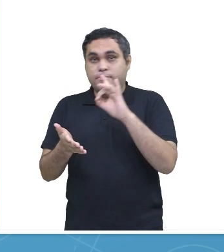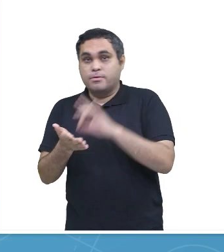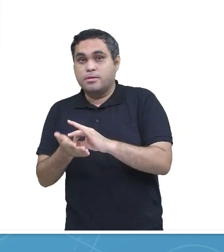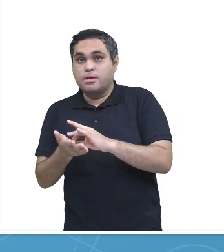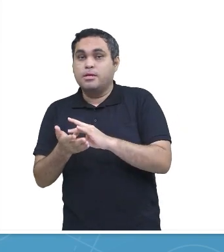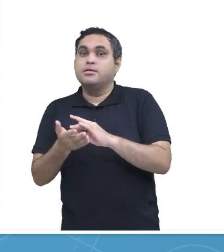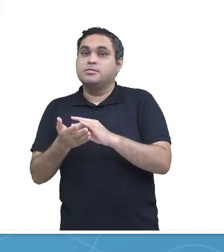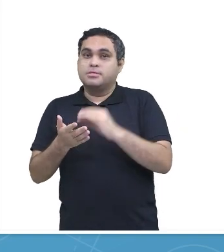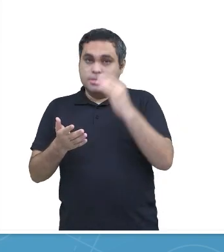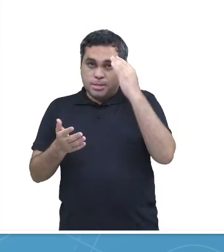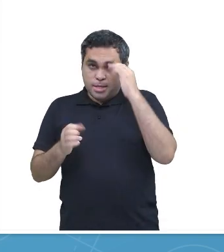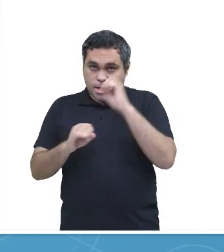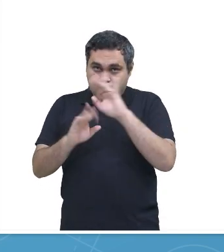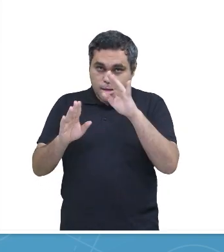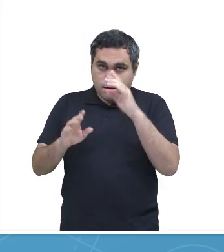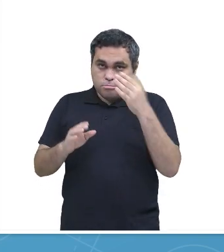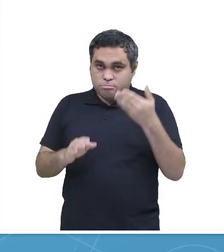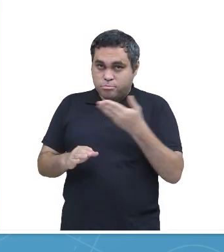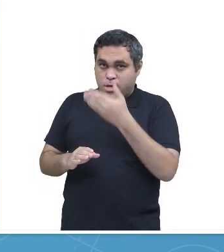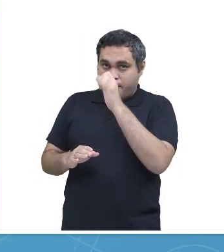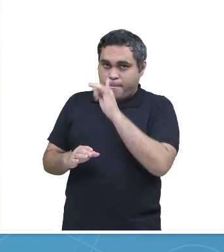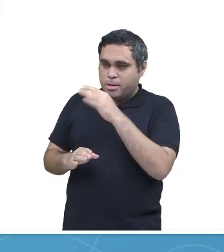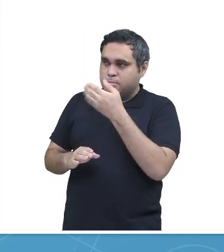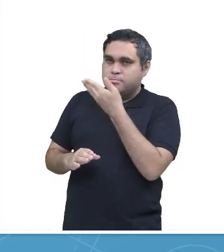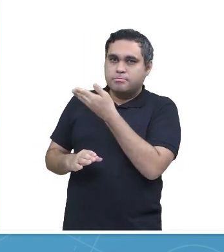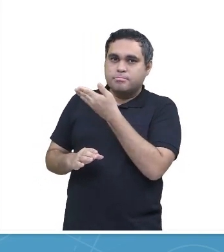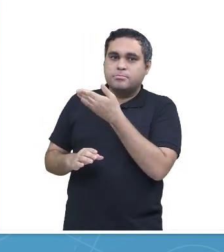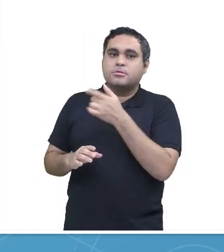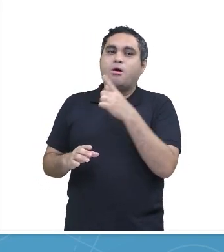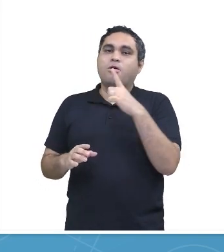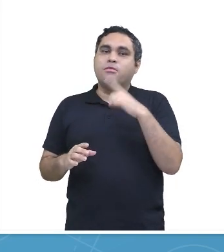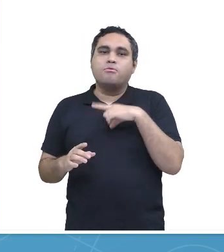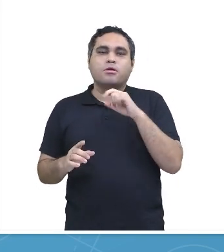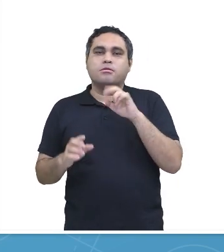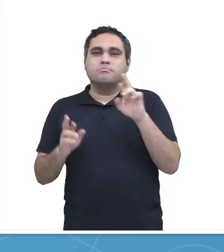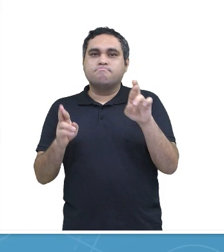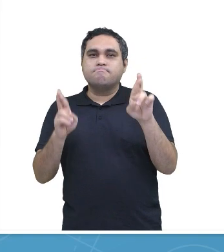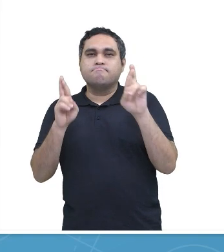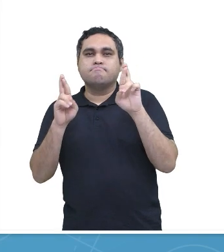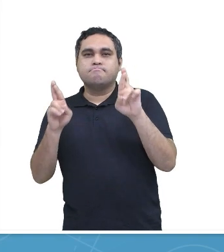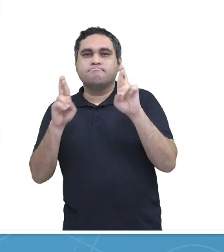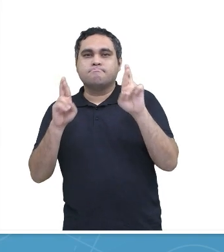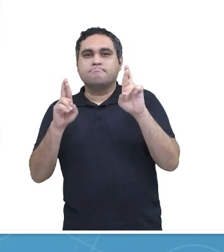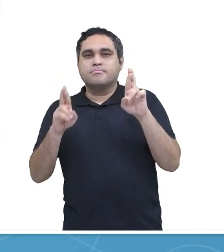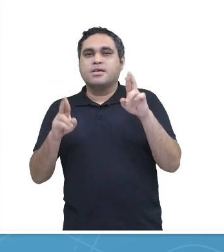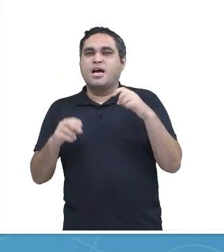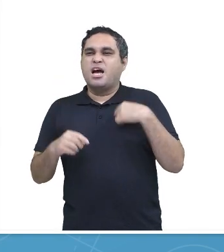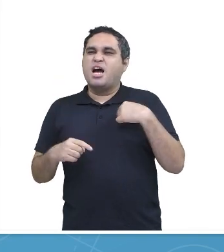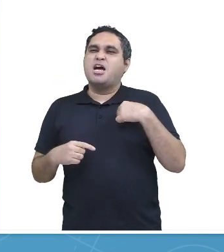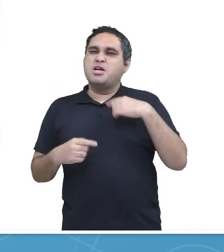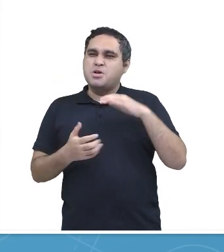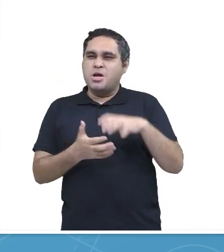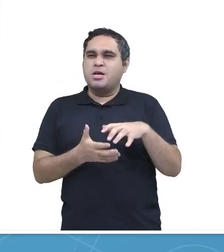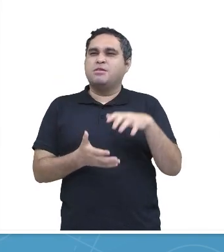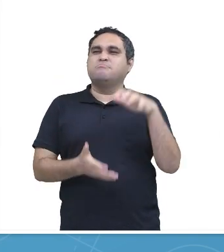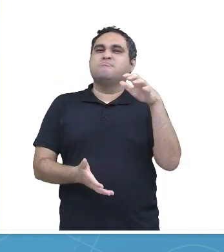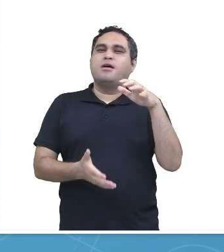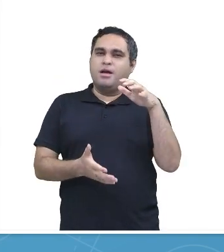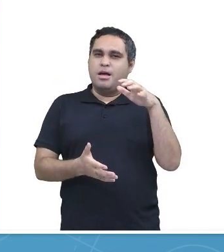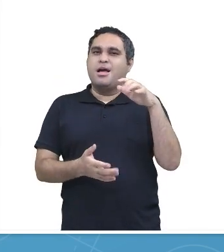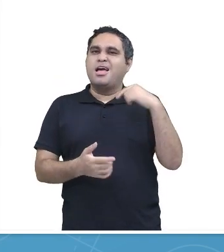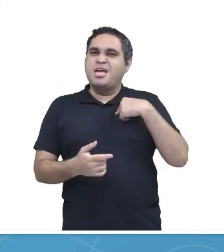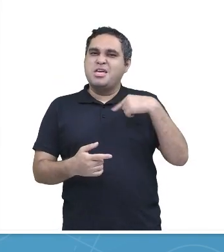as ilustrações. Então aí nós temos na expectativa o garotinho pensando, quando eu crescer, eu irei